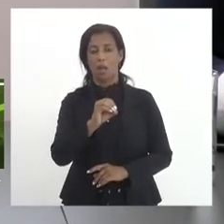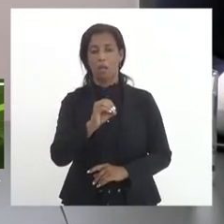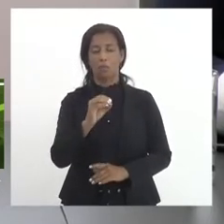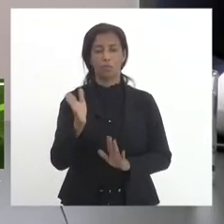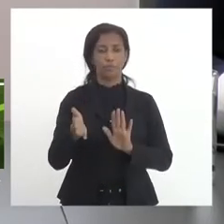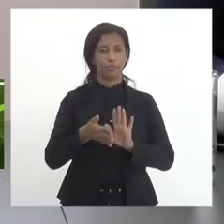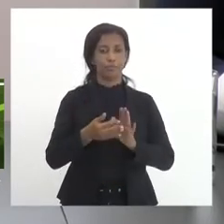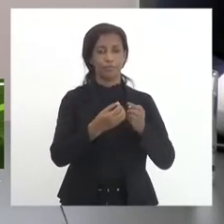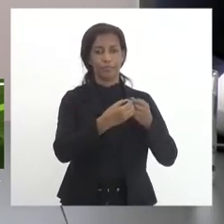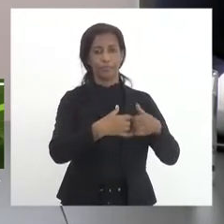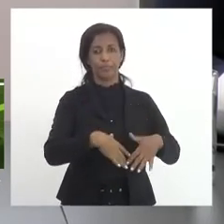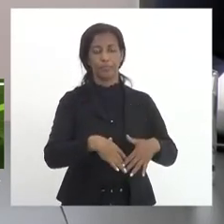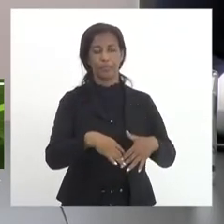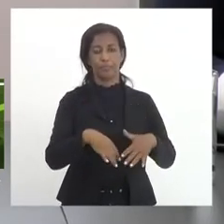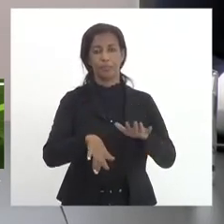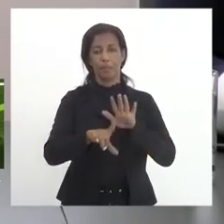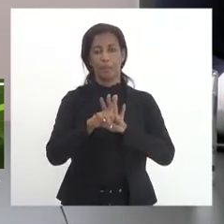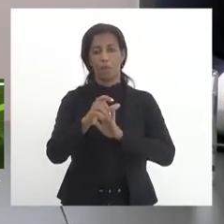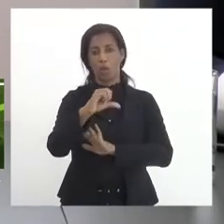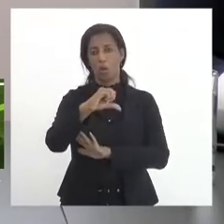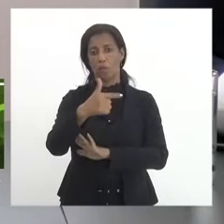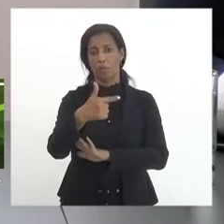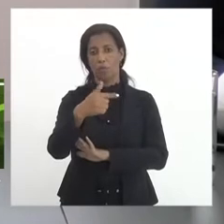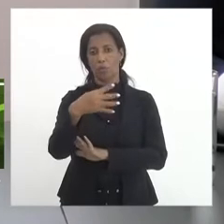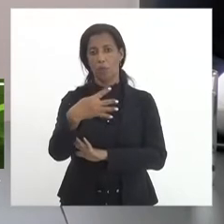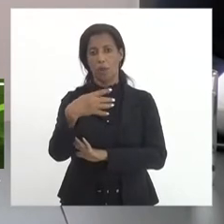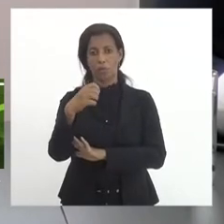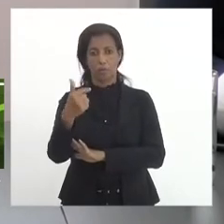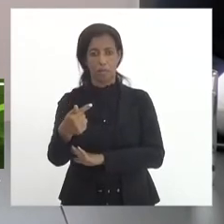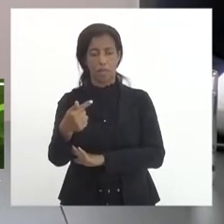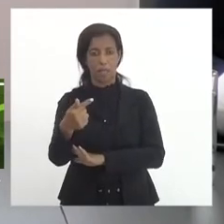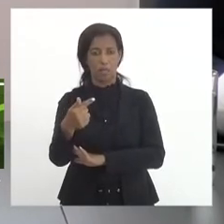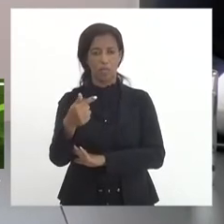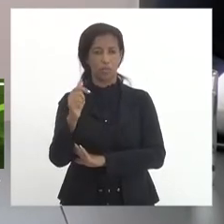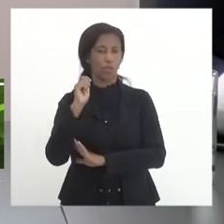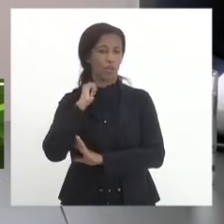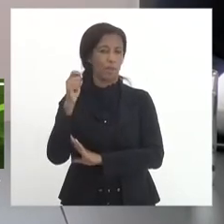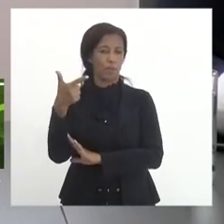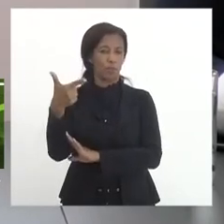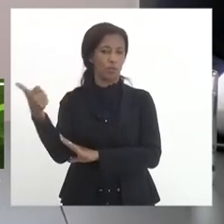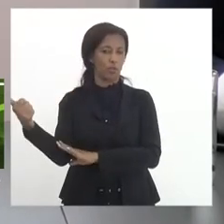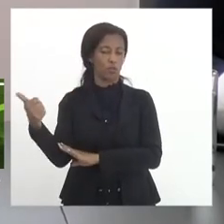Parecer pela prejudicabilidade pela lei 9247 de abril de 21.